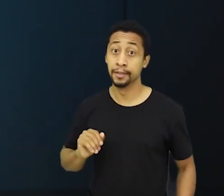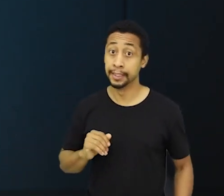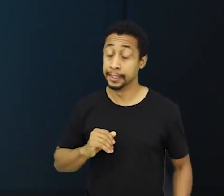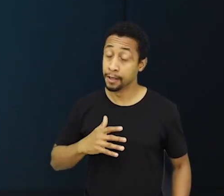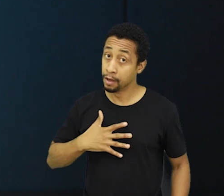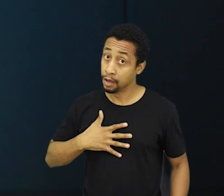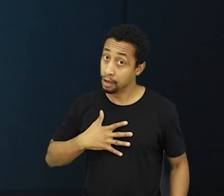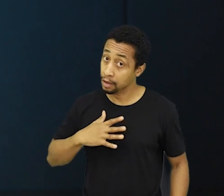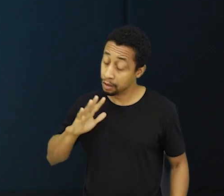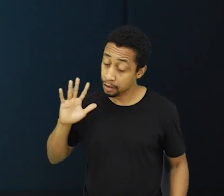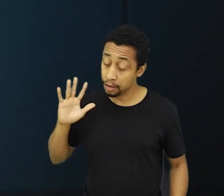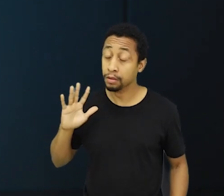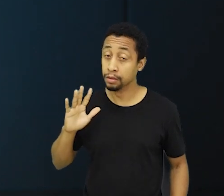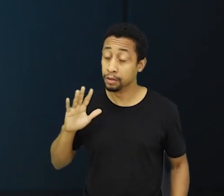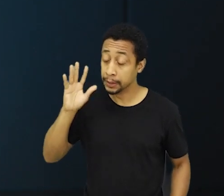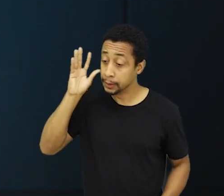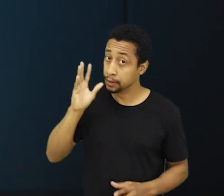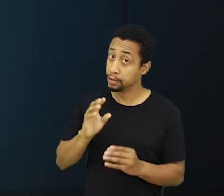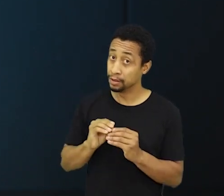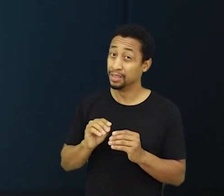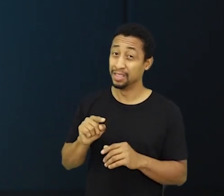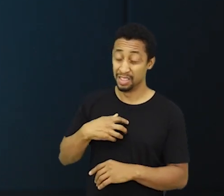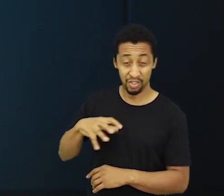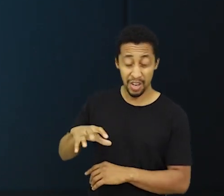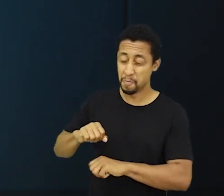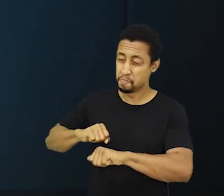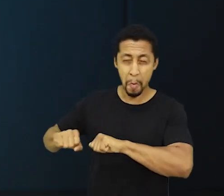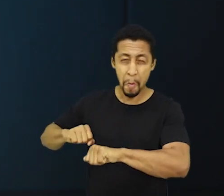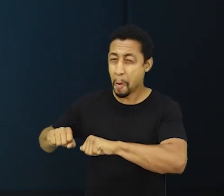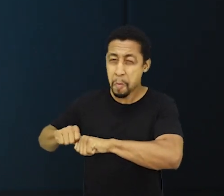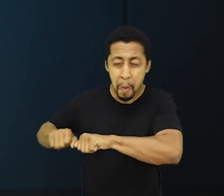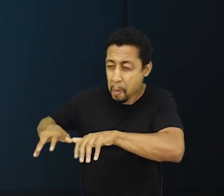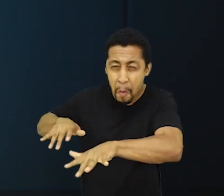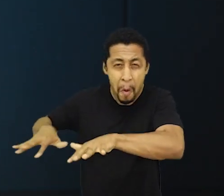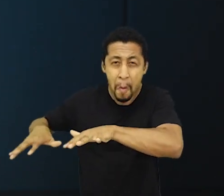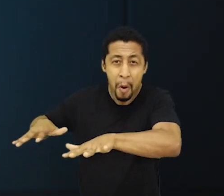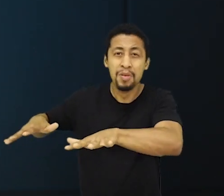concepção, isto é um radicalismo explosivo.